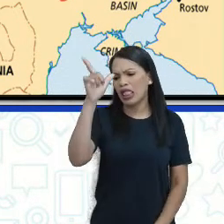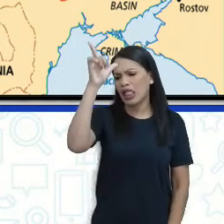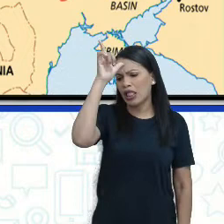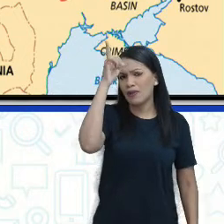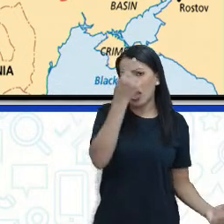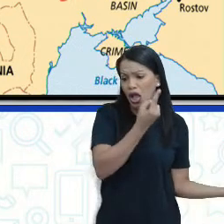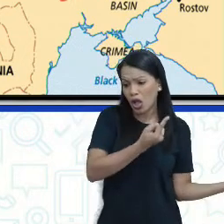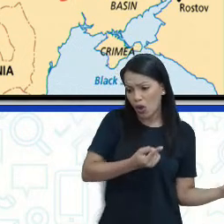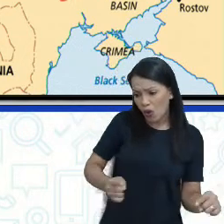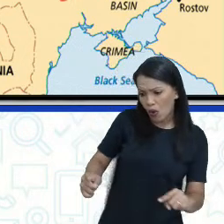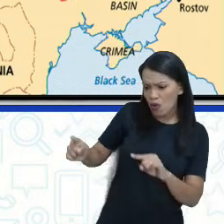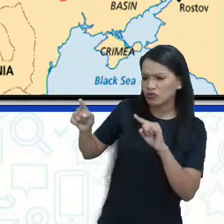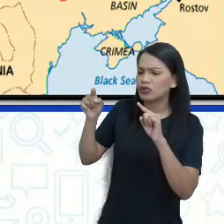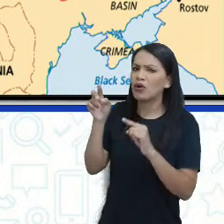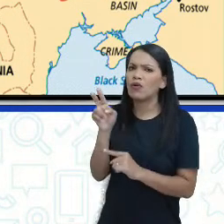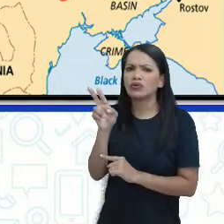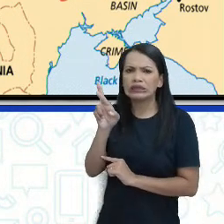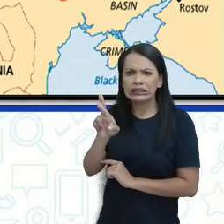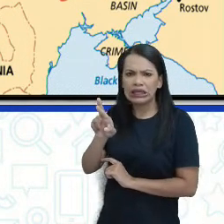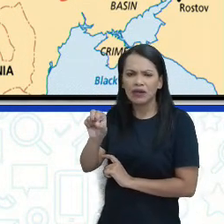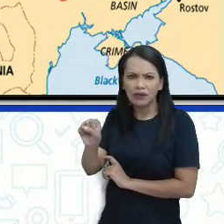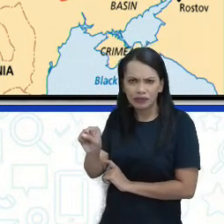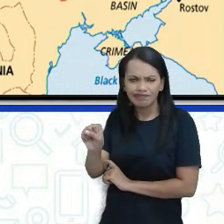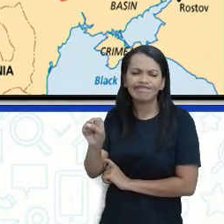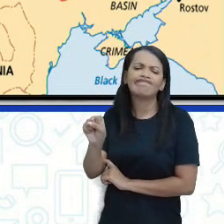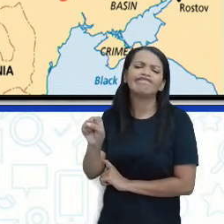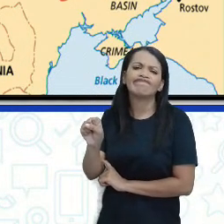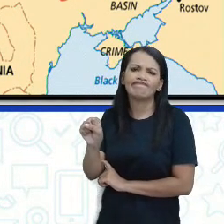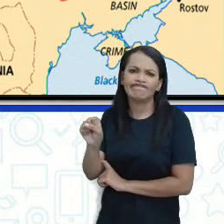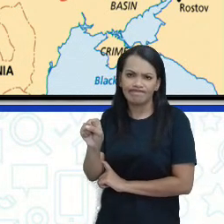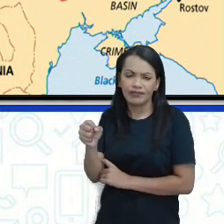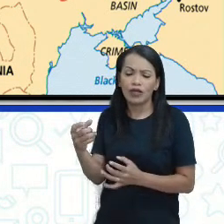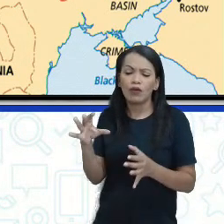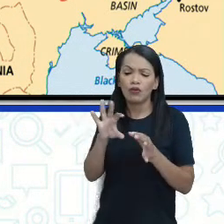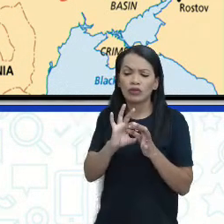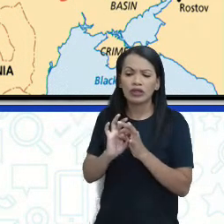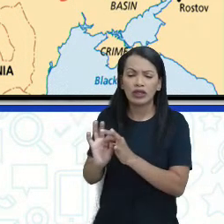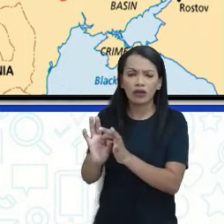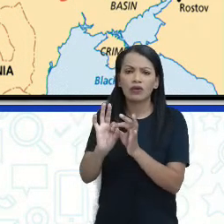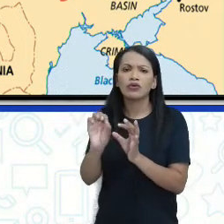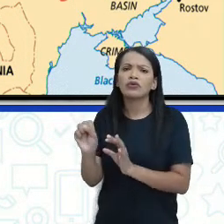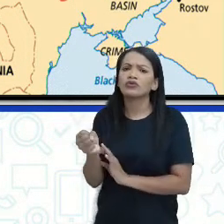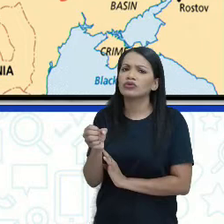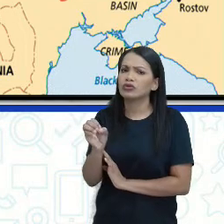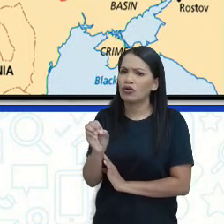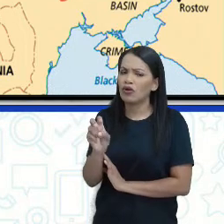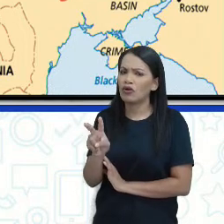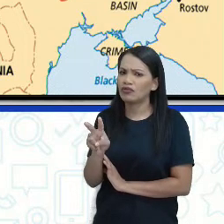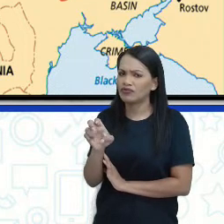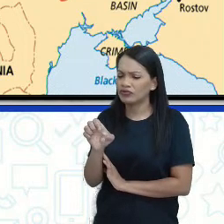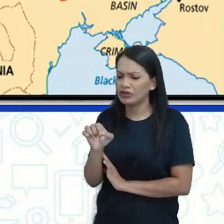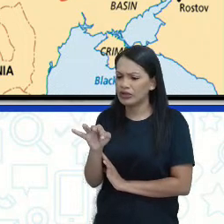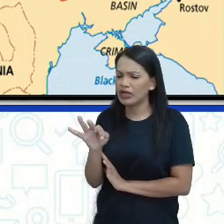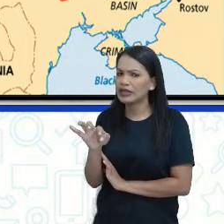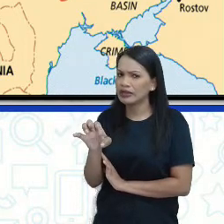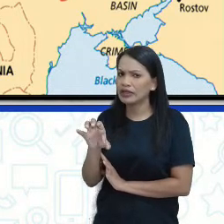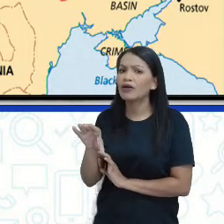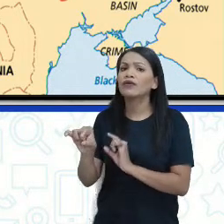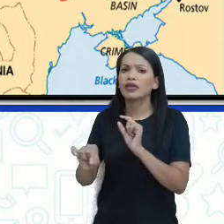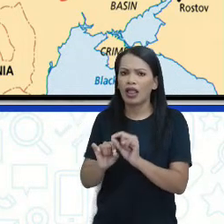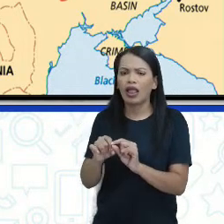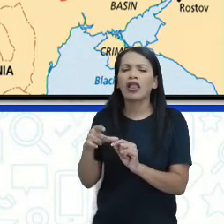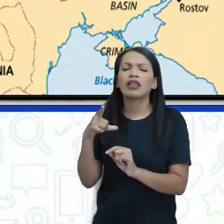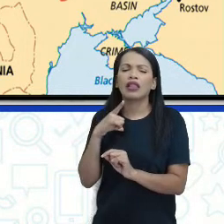muito pesada, certo? E por que isso, né? Porque a União Soviética naquele período era também uma potência